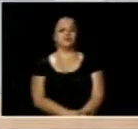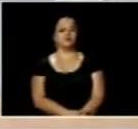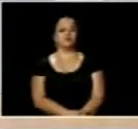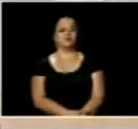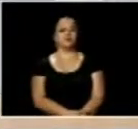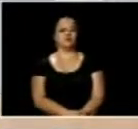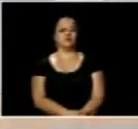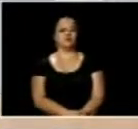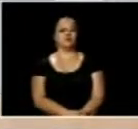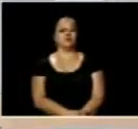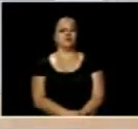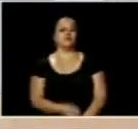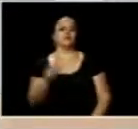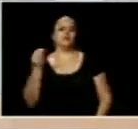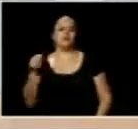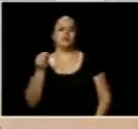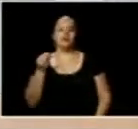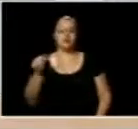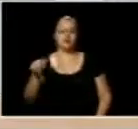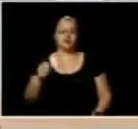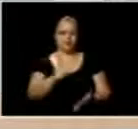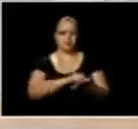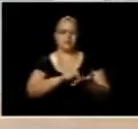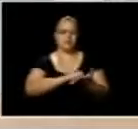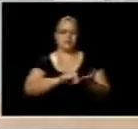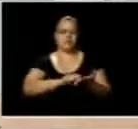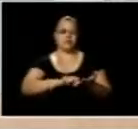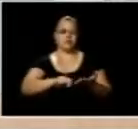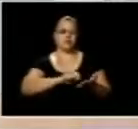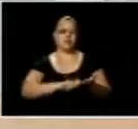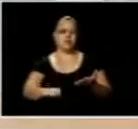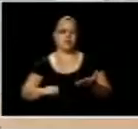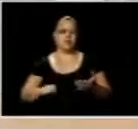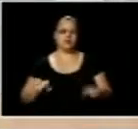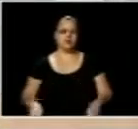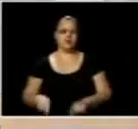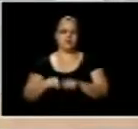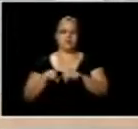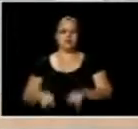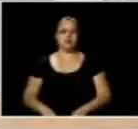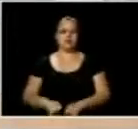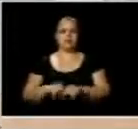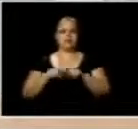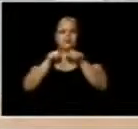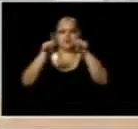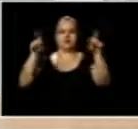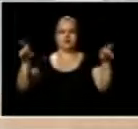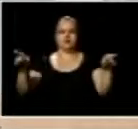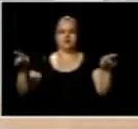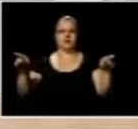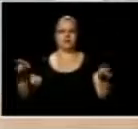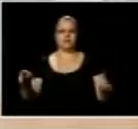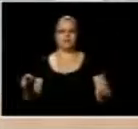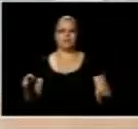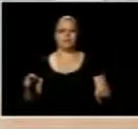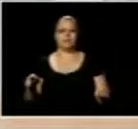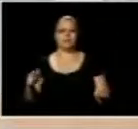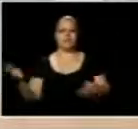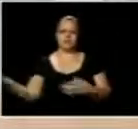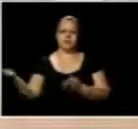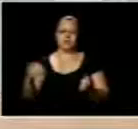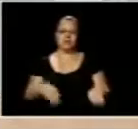depois. Então, isso é um tanto imoral. Depois nós temos Taubaté nas